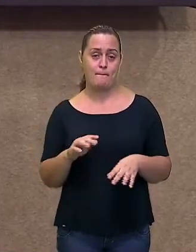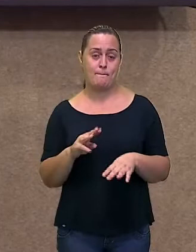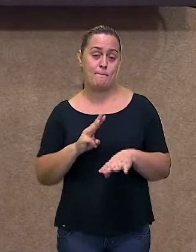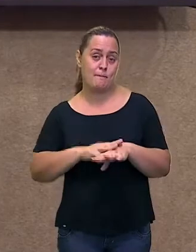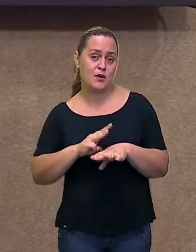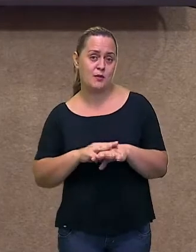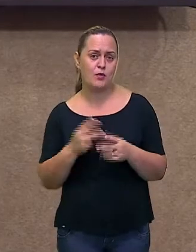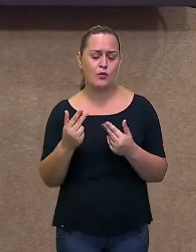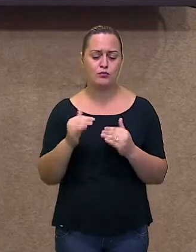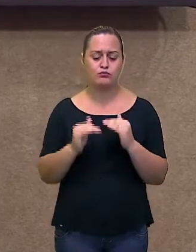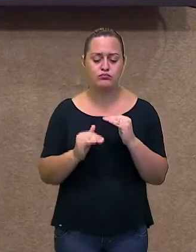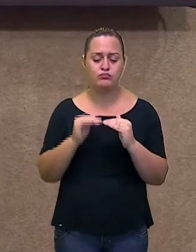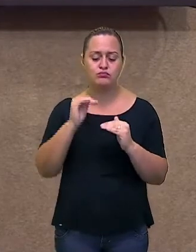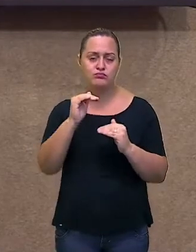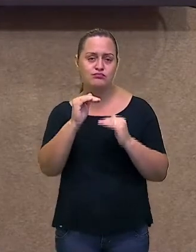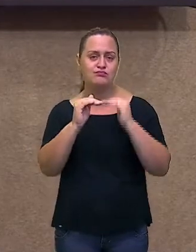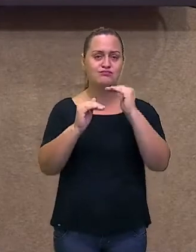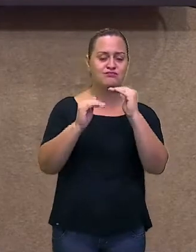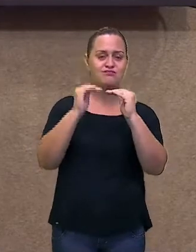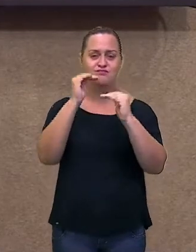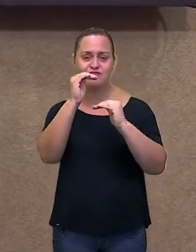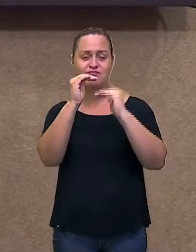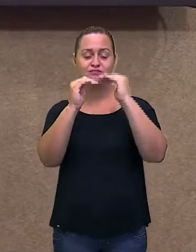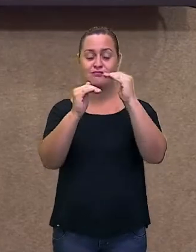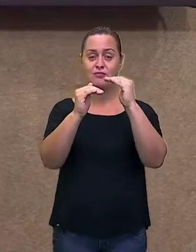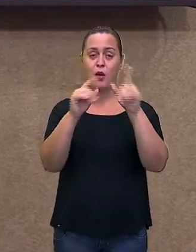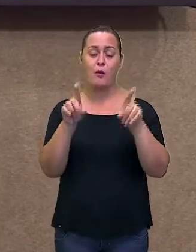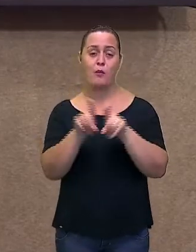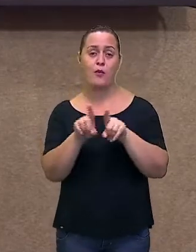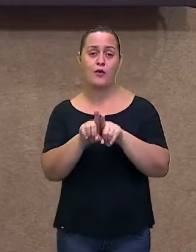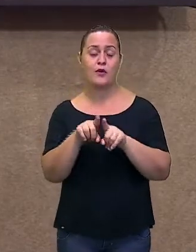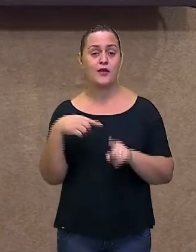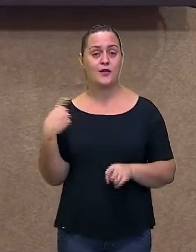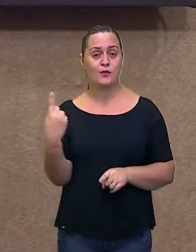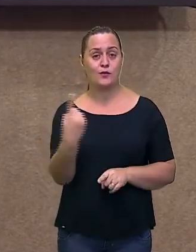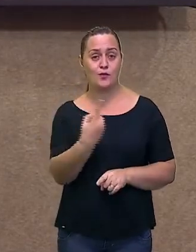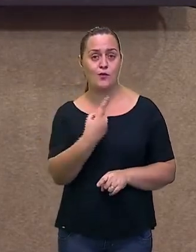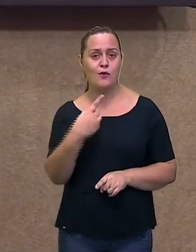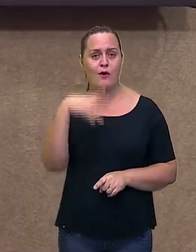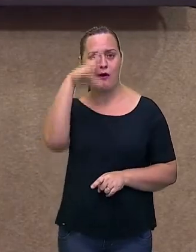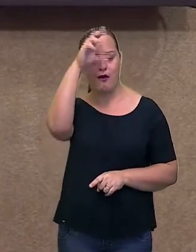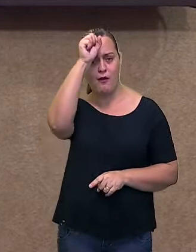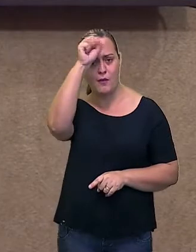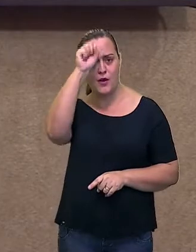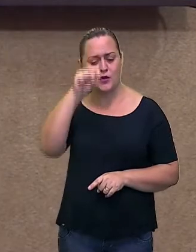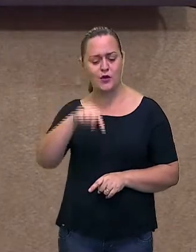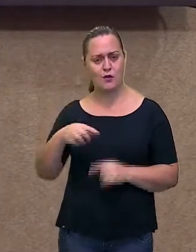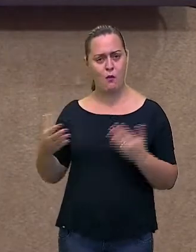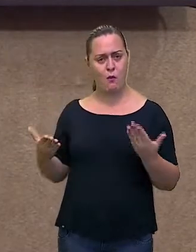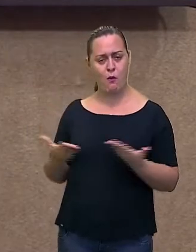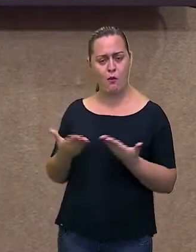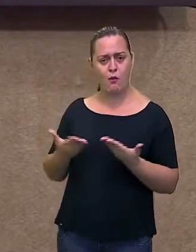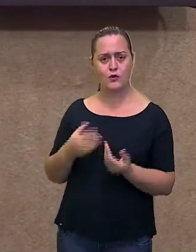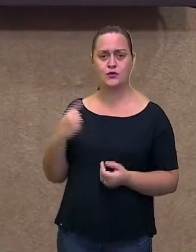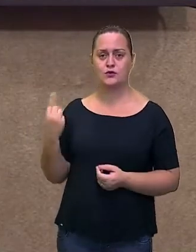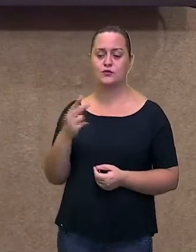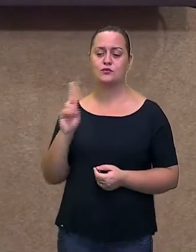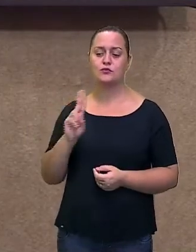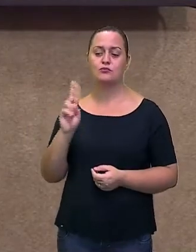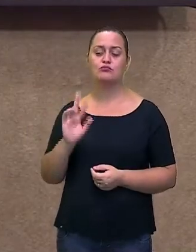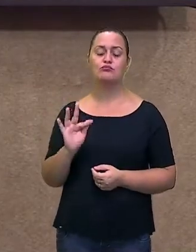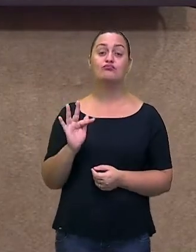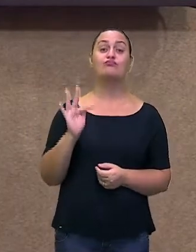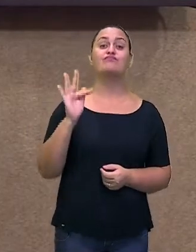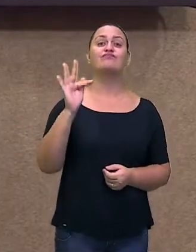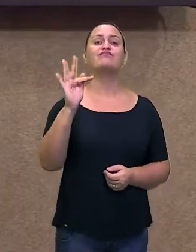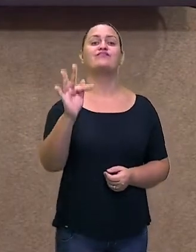do conhecimento que você vai aprender aqui você vai utilizar lá na frente por